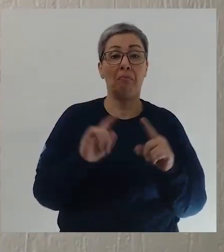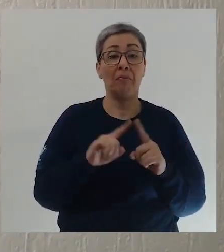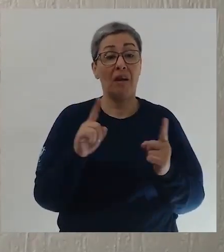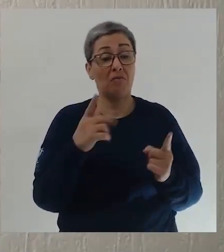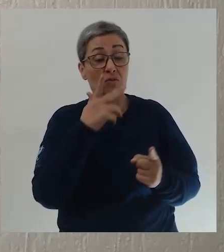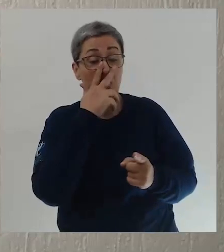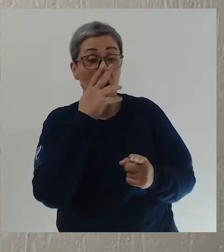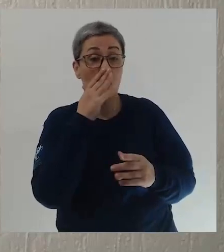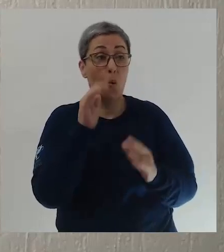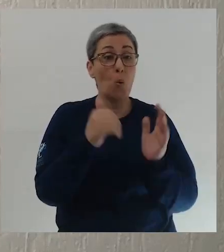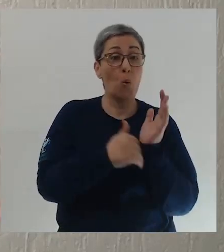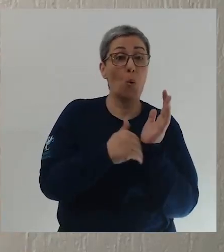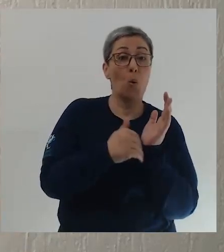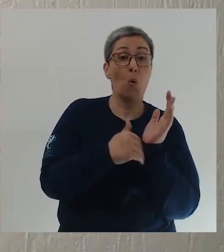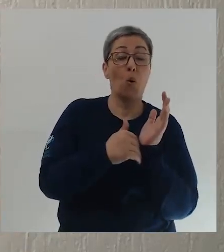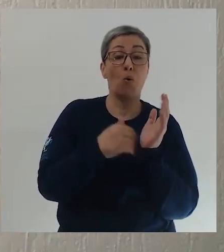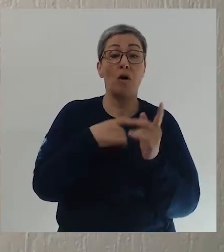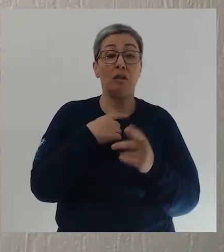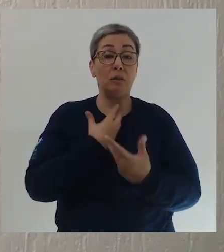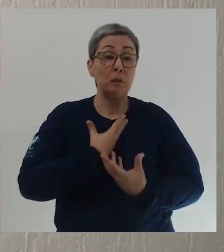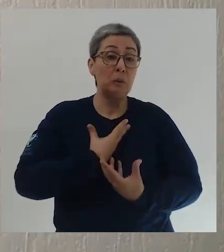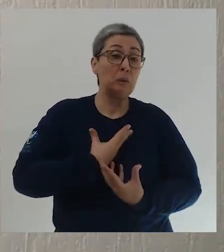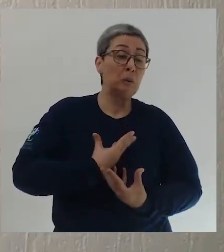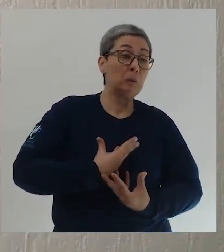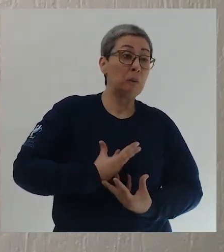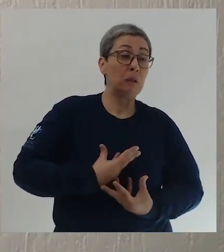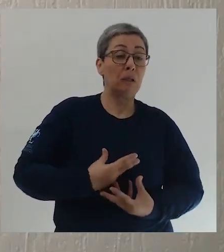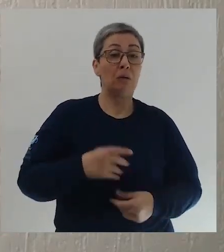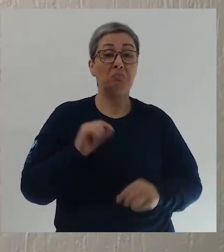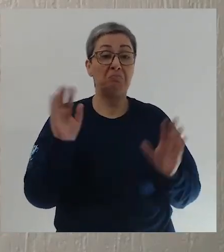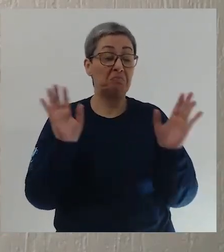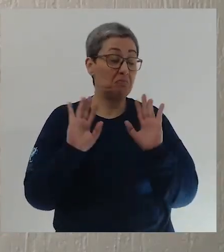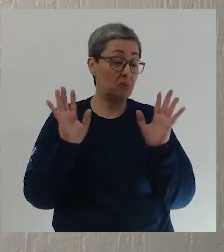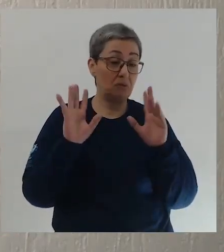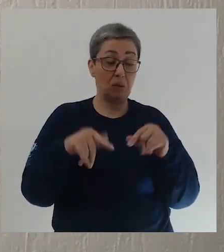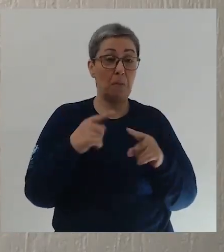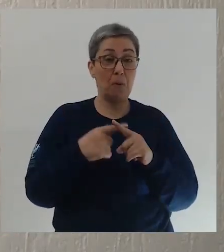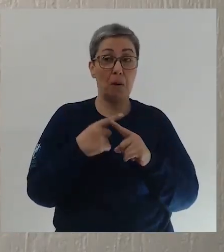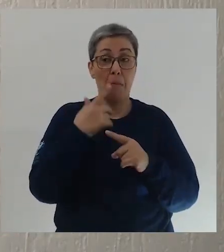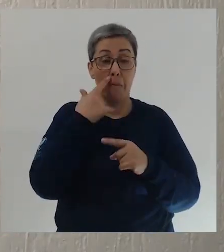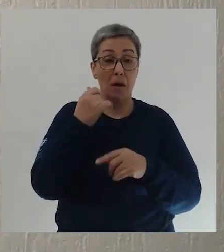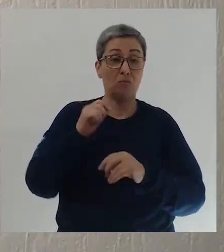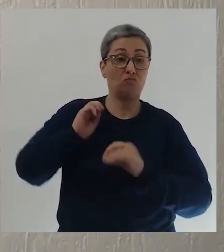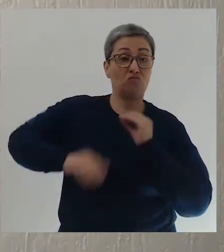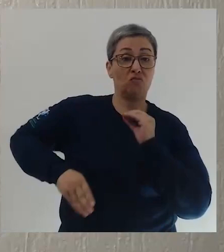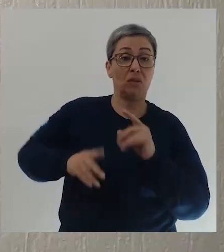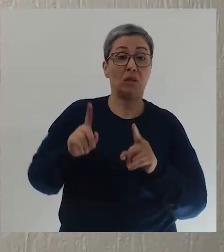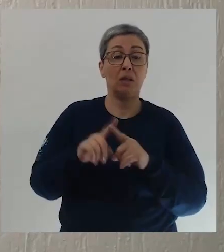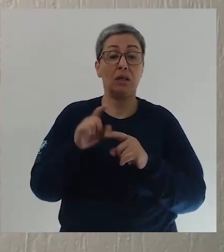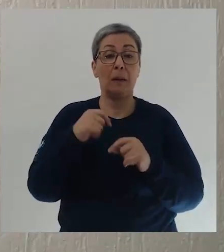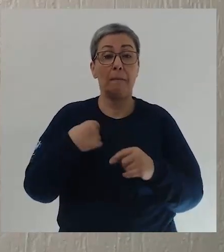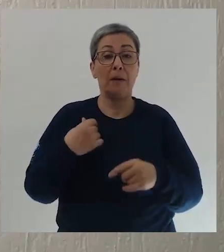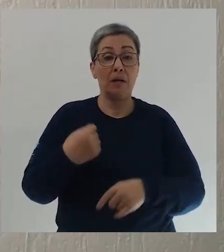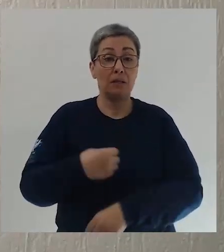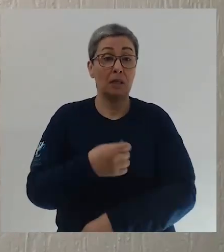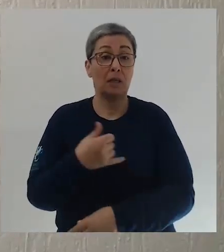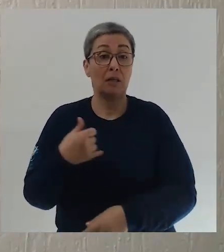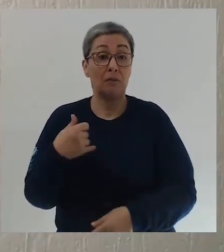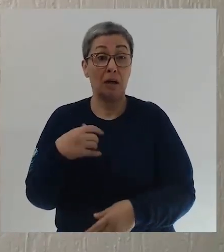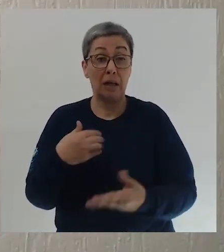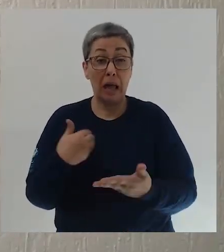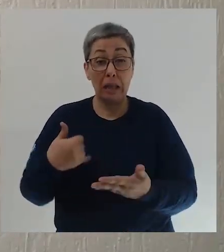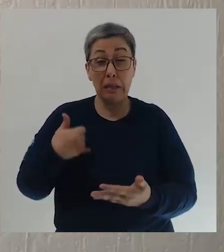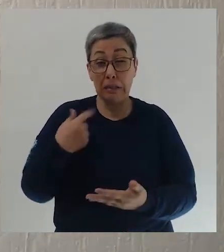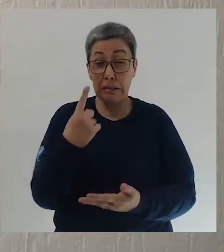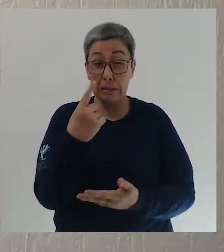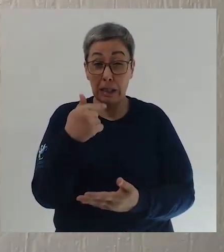ninguém. Provavelmente por ter guardado muita mágoa aí da forma como foi criado pelo pai. Ele permaneceu analfabeto até